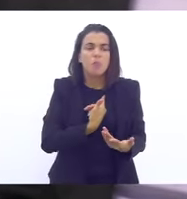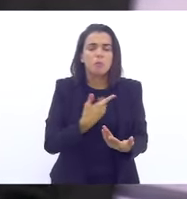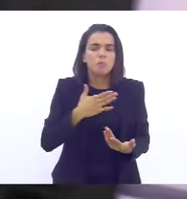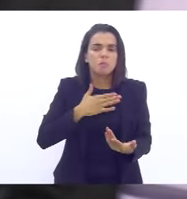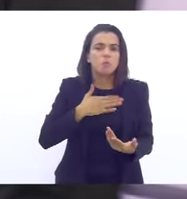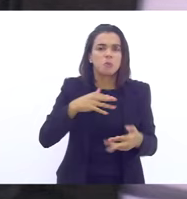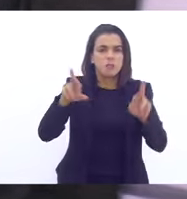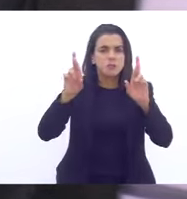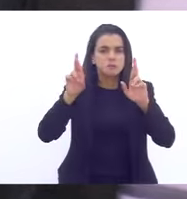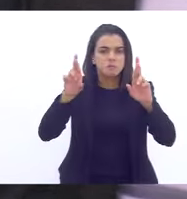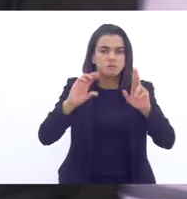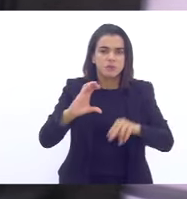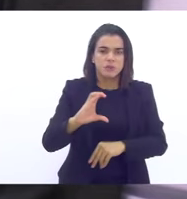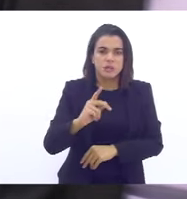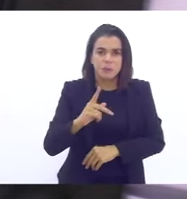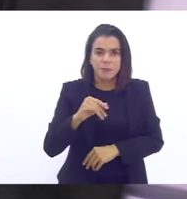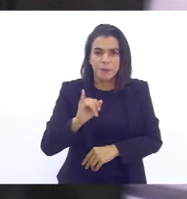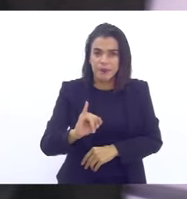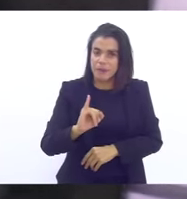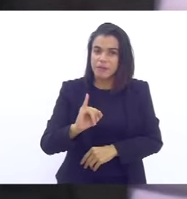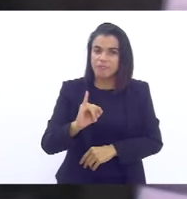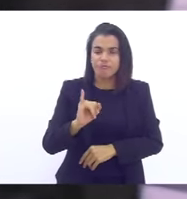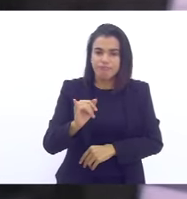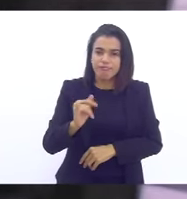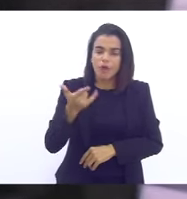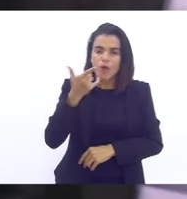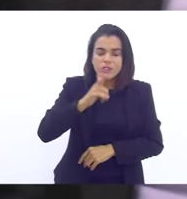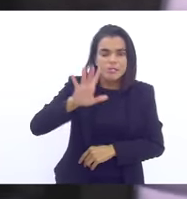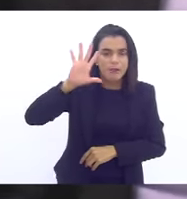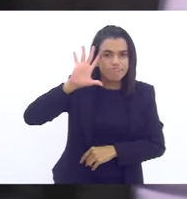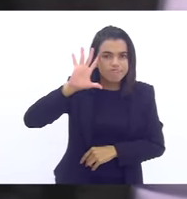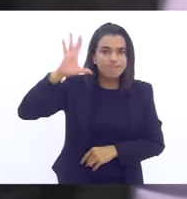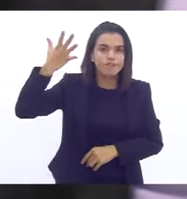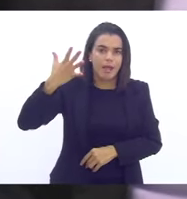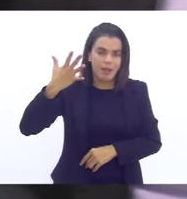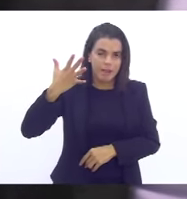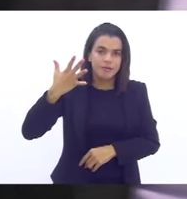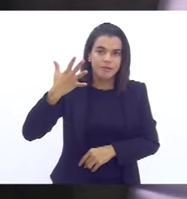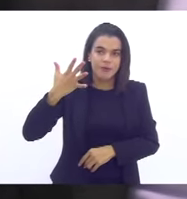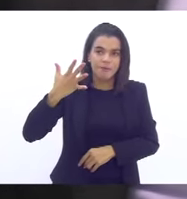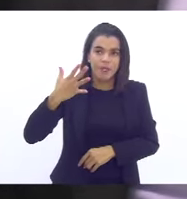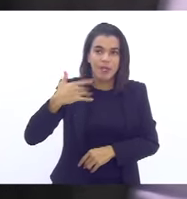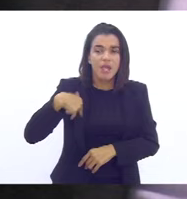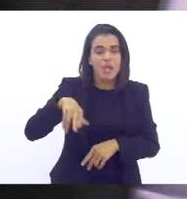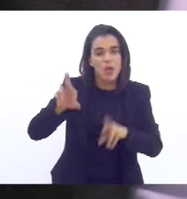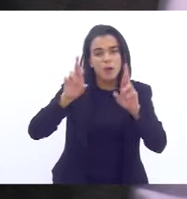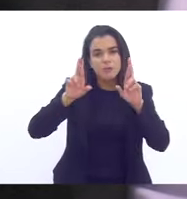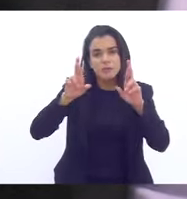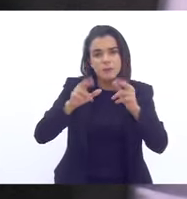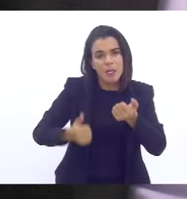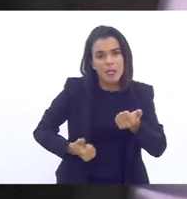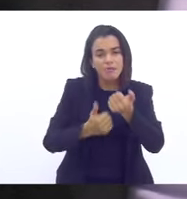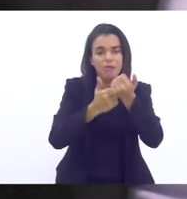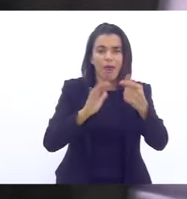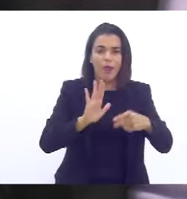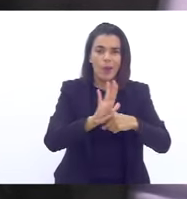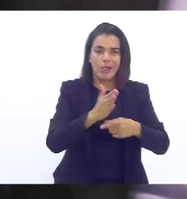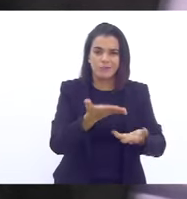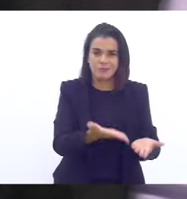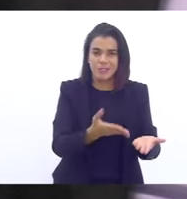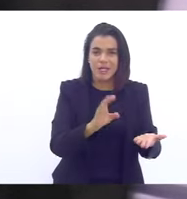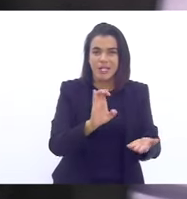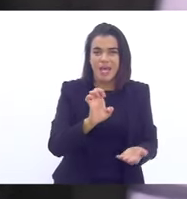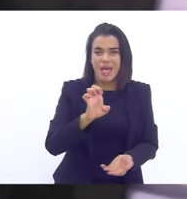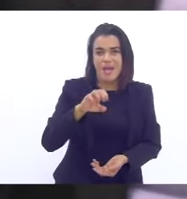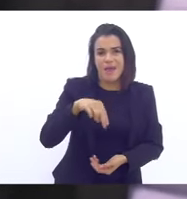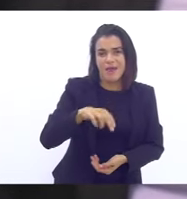presidente, que essa CPI dê frutos, dê resultado. Eu espero a colaboração da Enel para que ela melhore